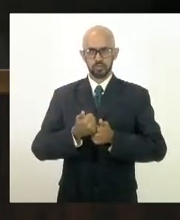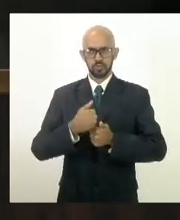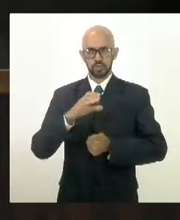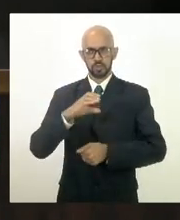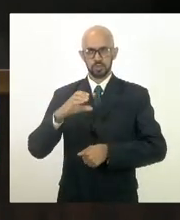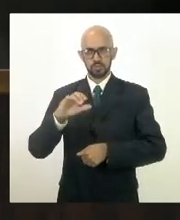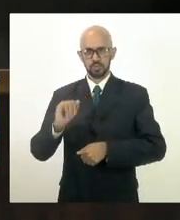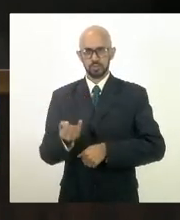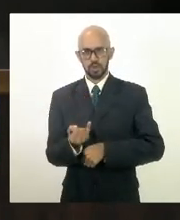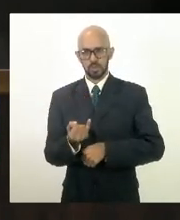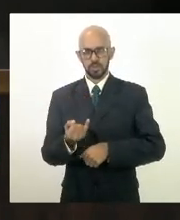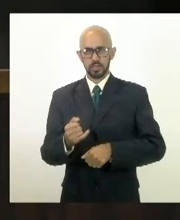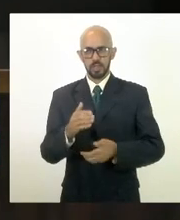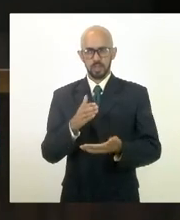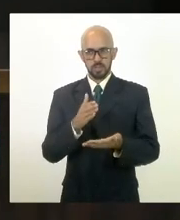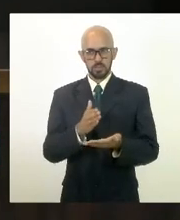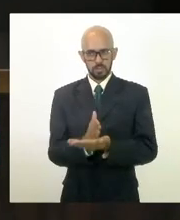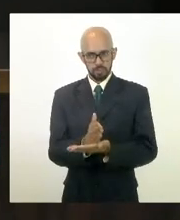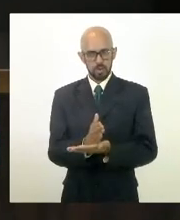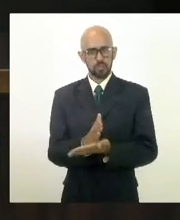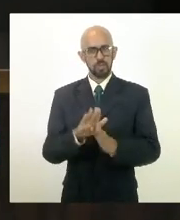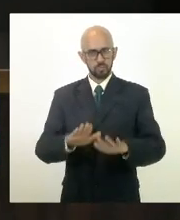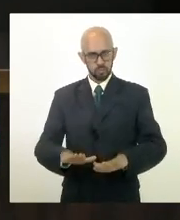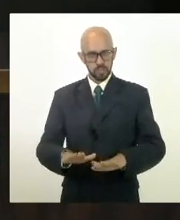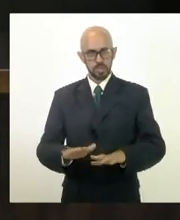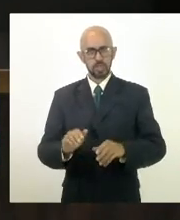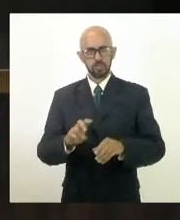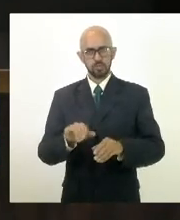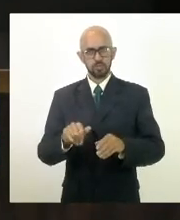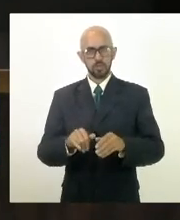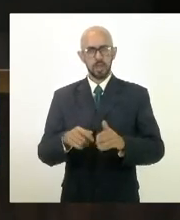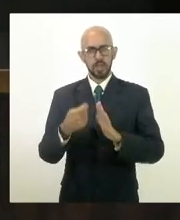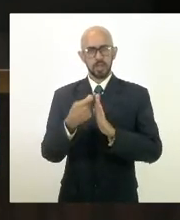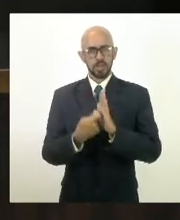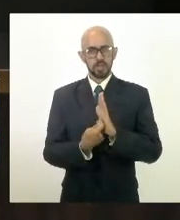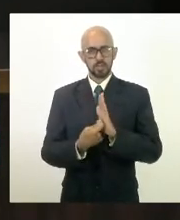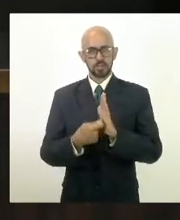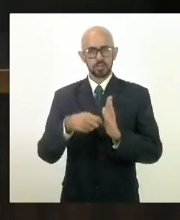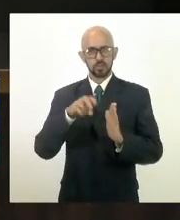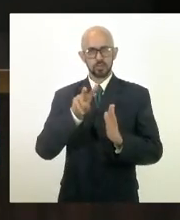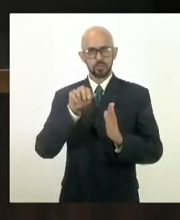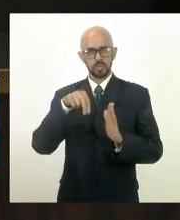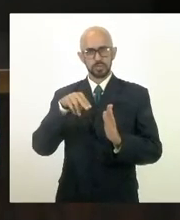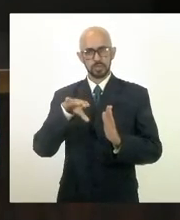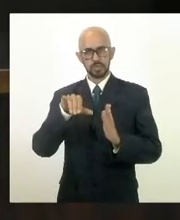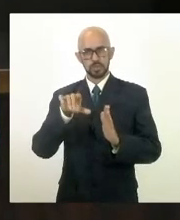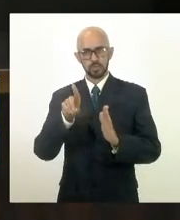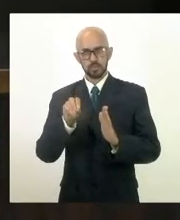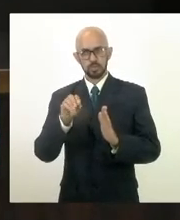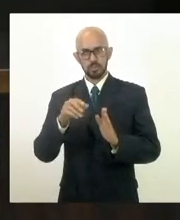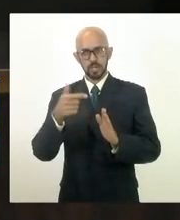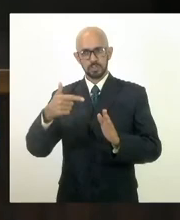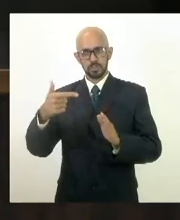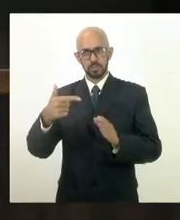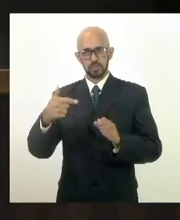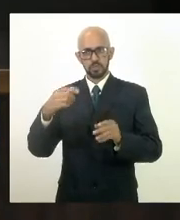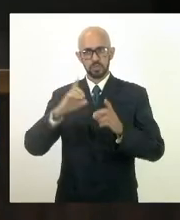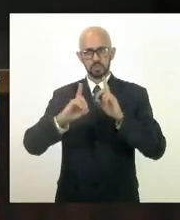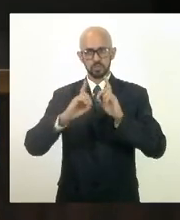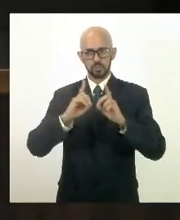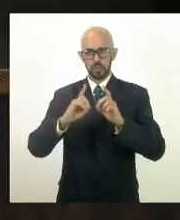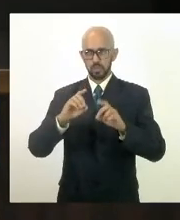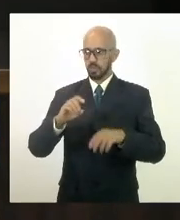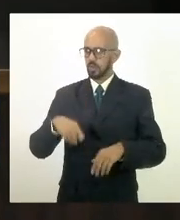CCJ os senhores que aprovam permaneçam como estão aprovado vai a redação do vencido para a segunda discussão deputada Mônica por favor